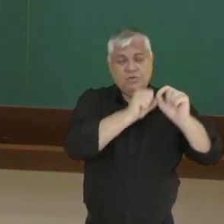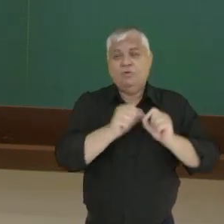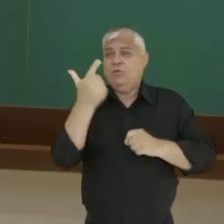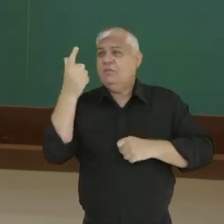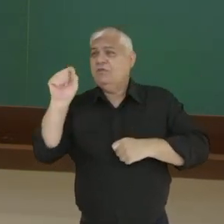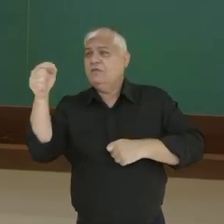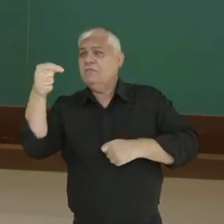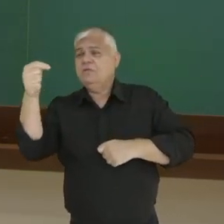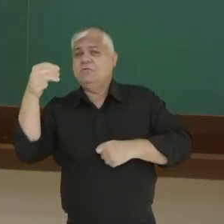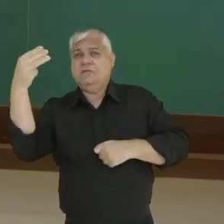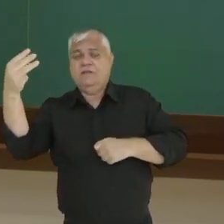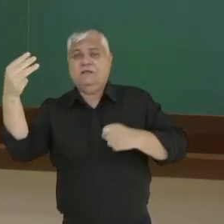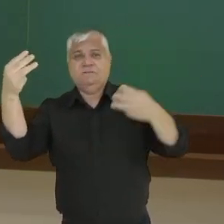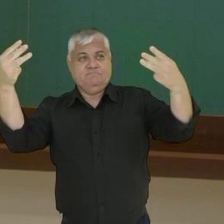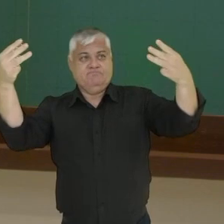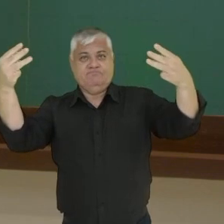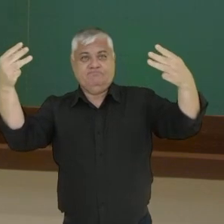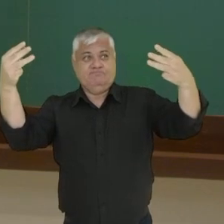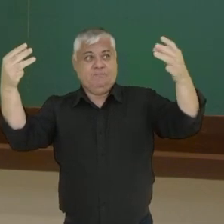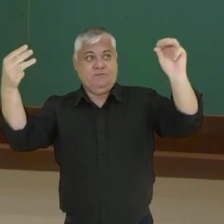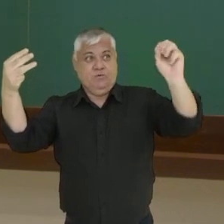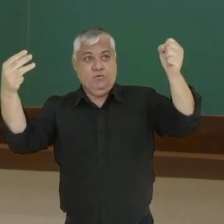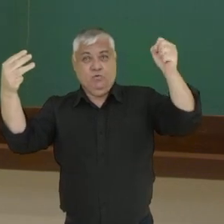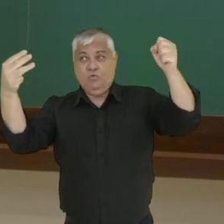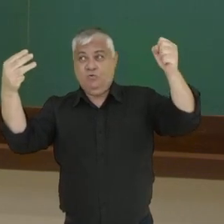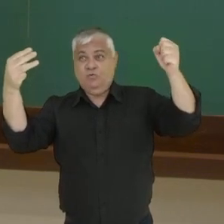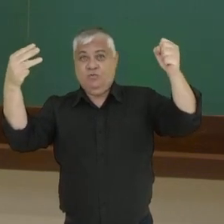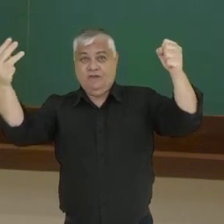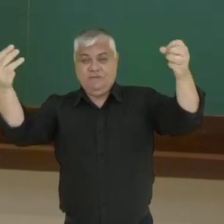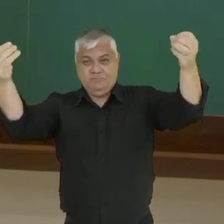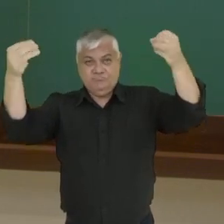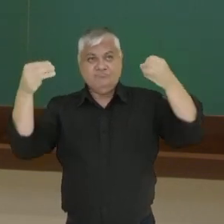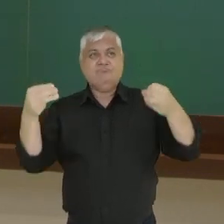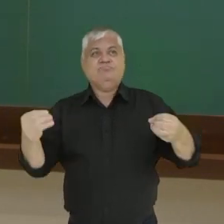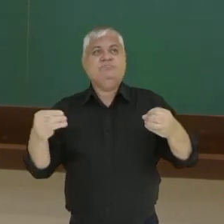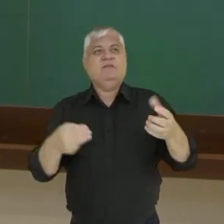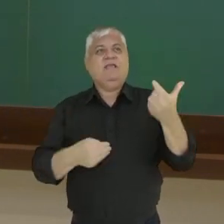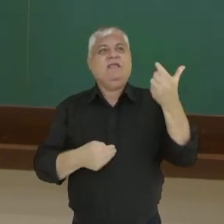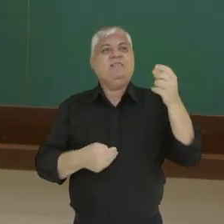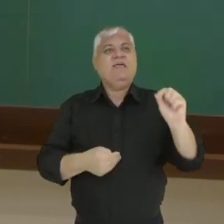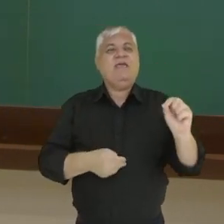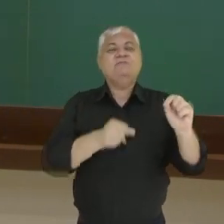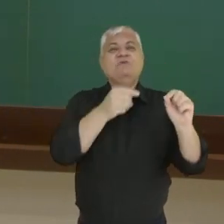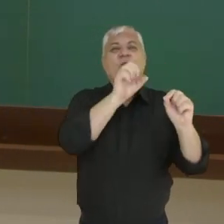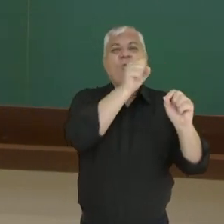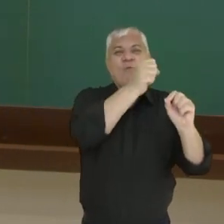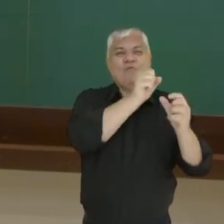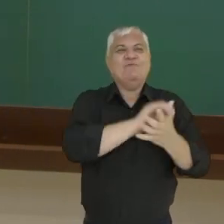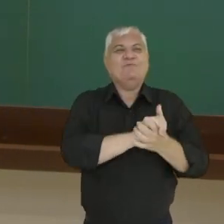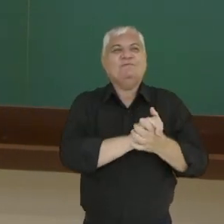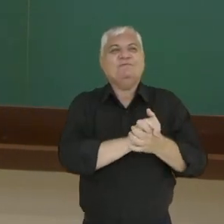na fórmula. Eu já sei, né? No lugar do H+, coloquei 10 na menos 8. Ah, professora,